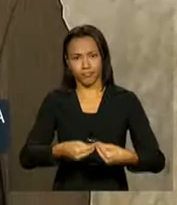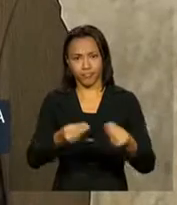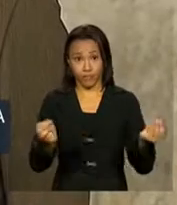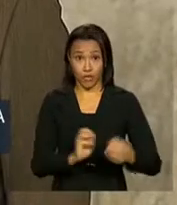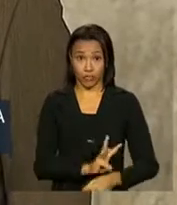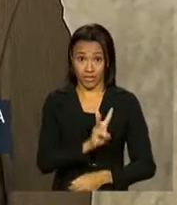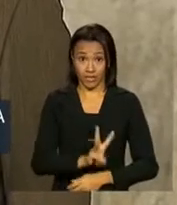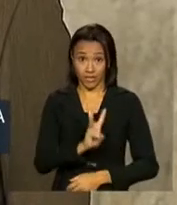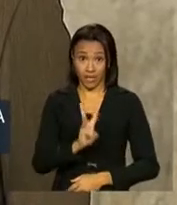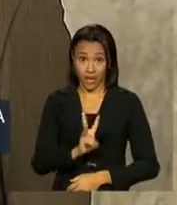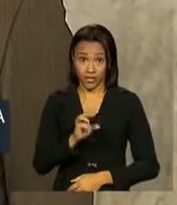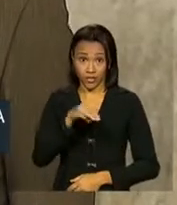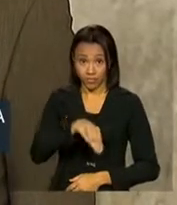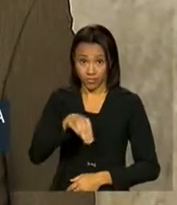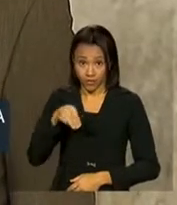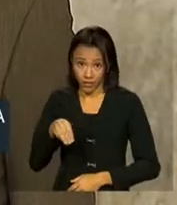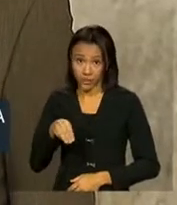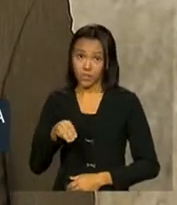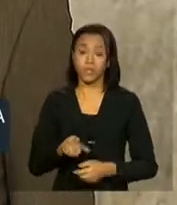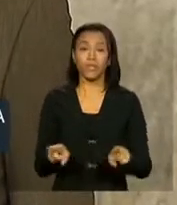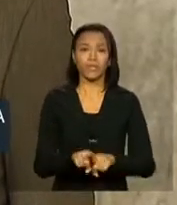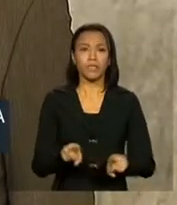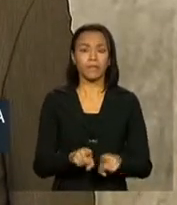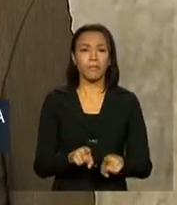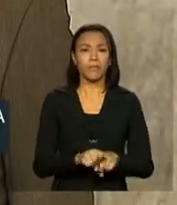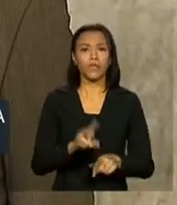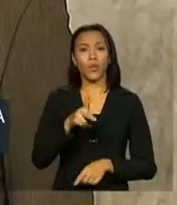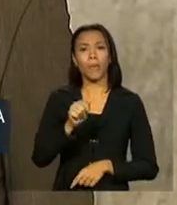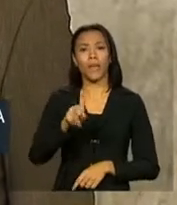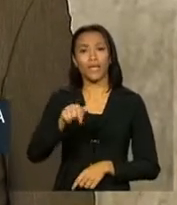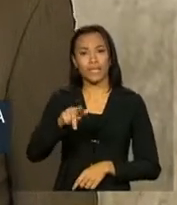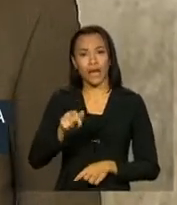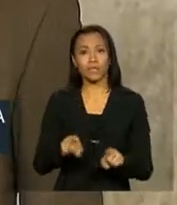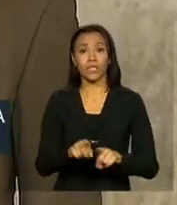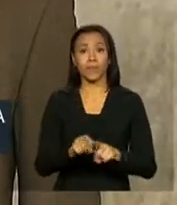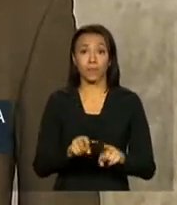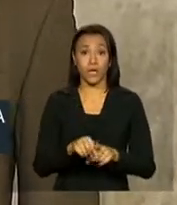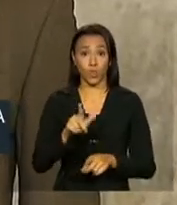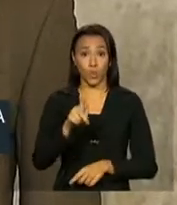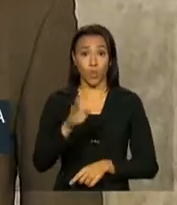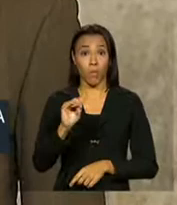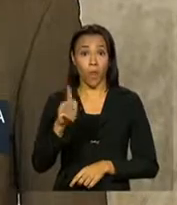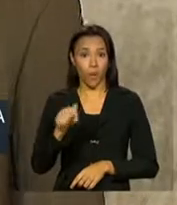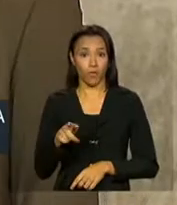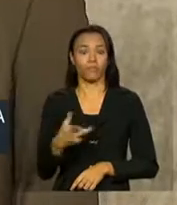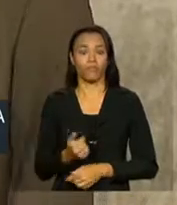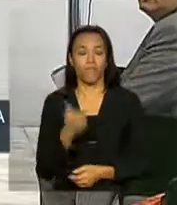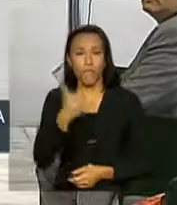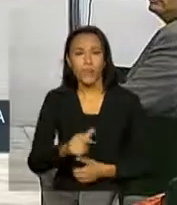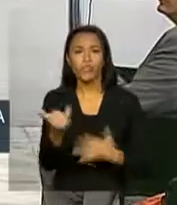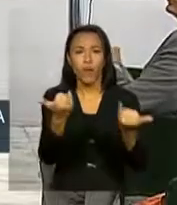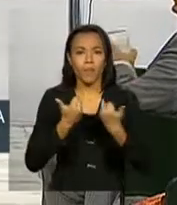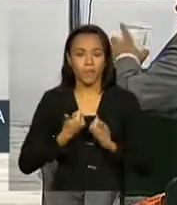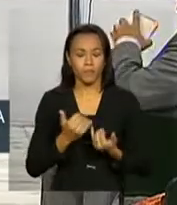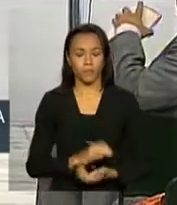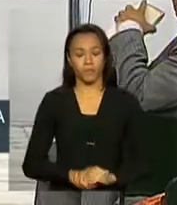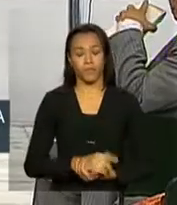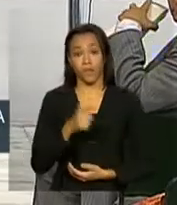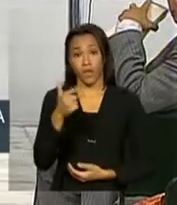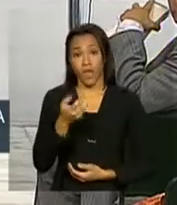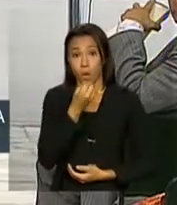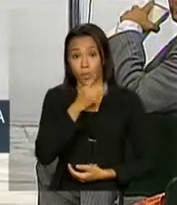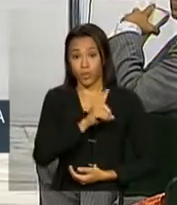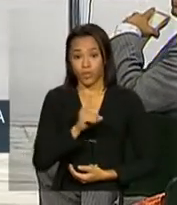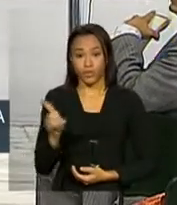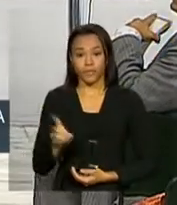site do Ministério de Minas e Energia, no site do Planalto e no blog do Planalto. Próxima pergunta. Bom dia, Carla Simões, da O que